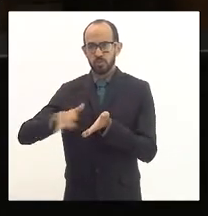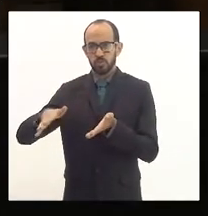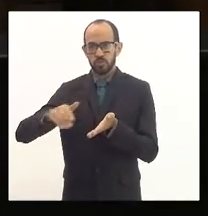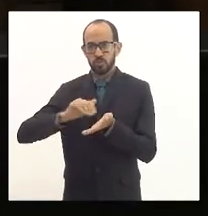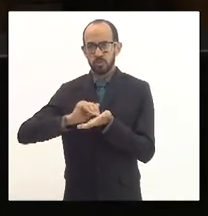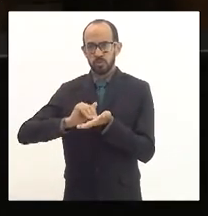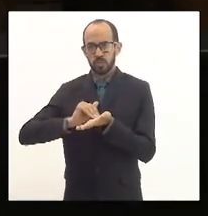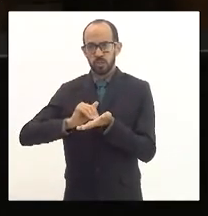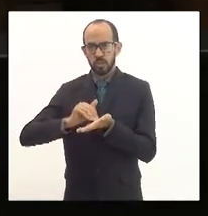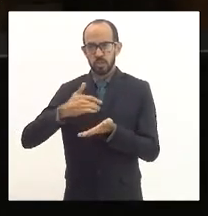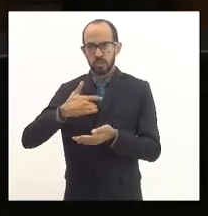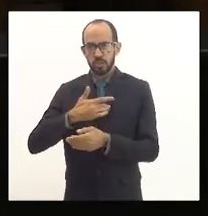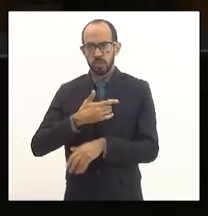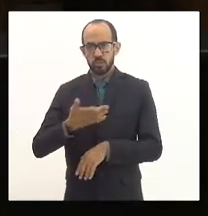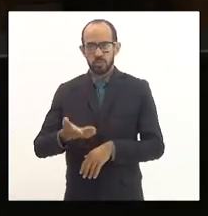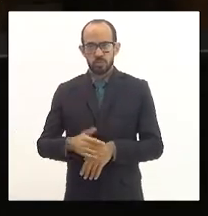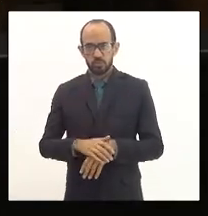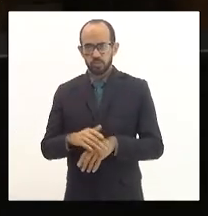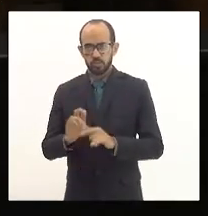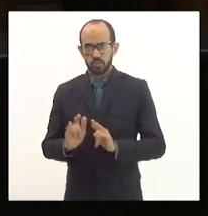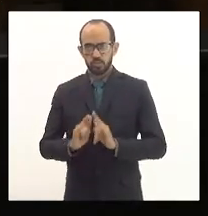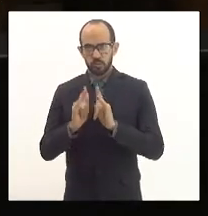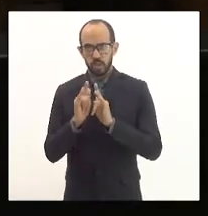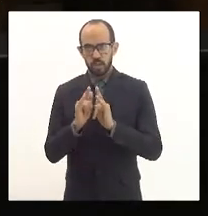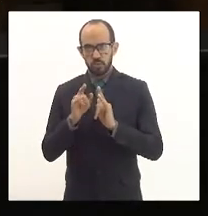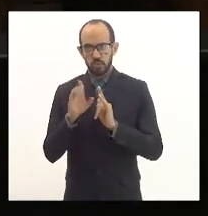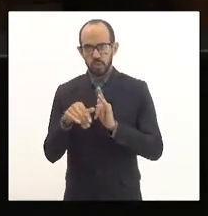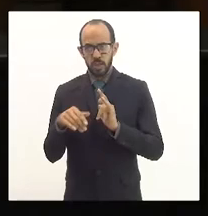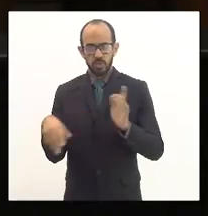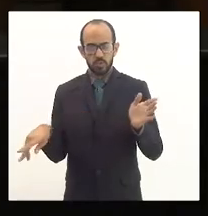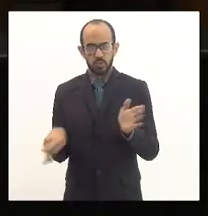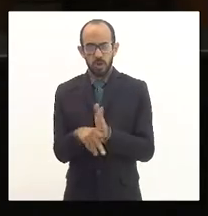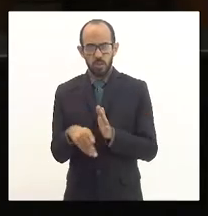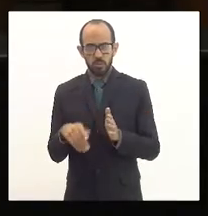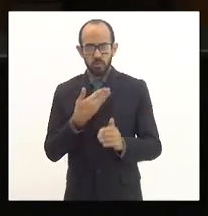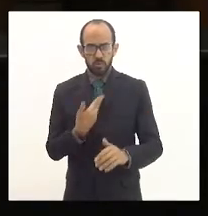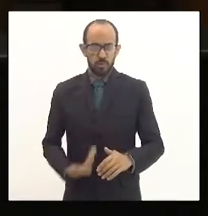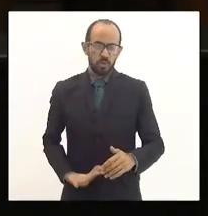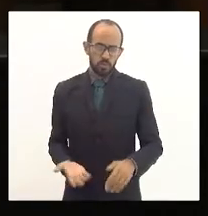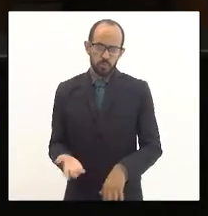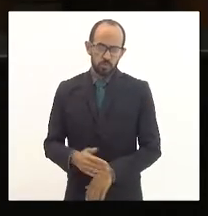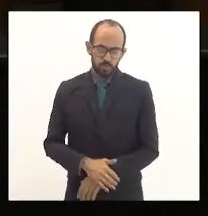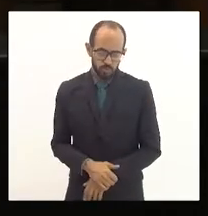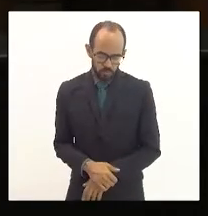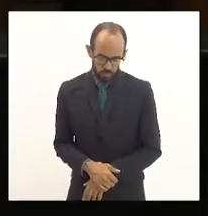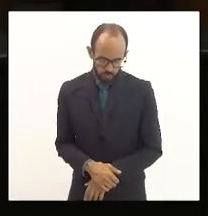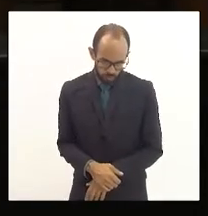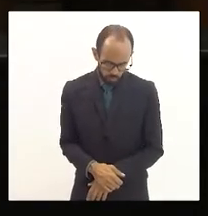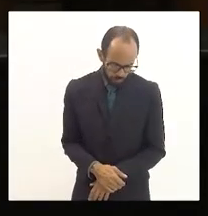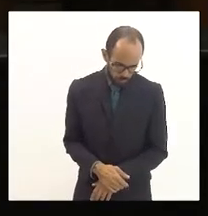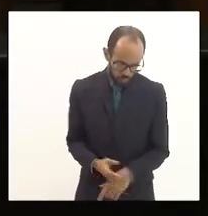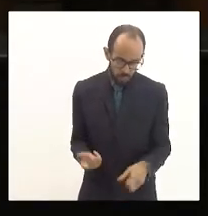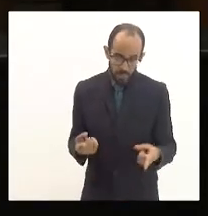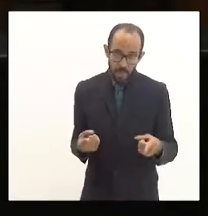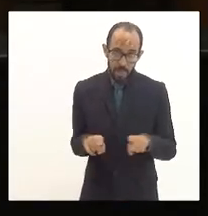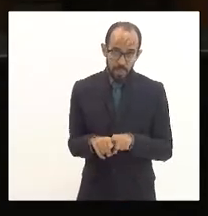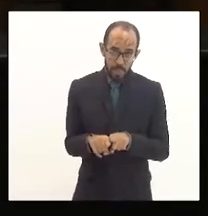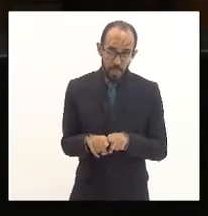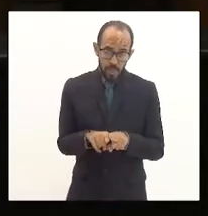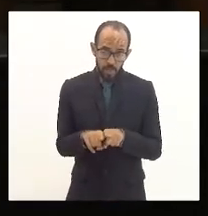secretaria de saúde desse prédio que é do governo federal que aliado com o governo